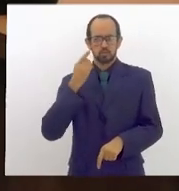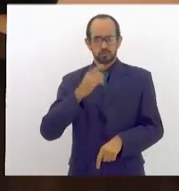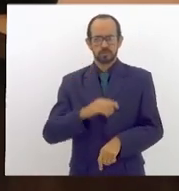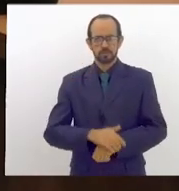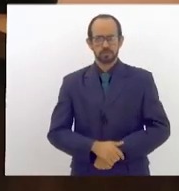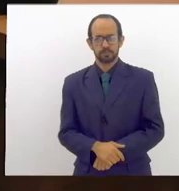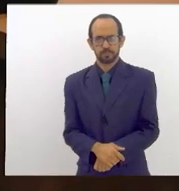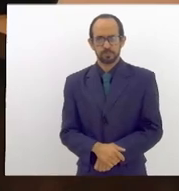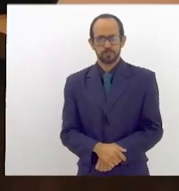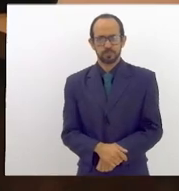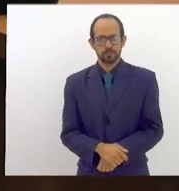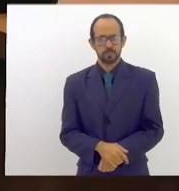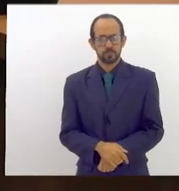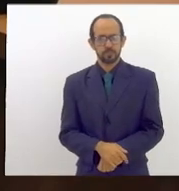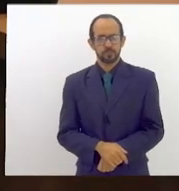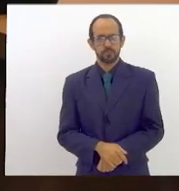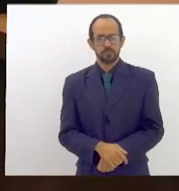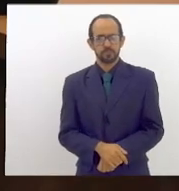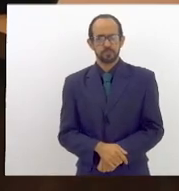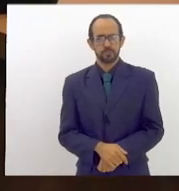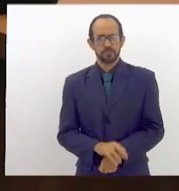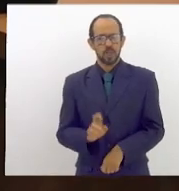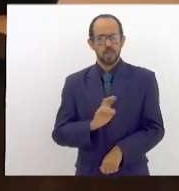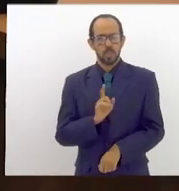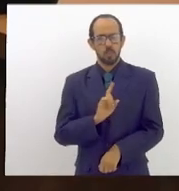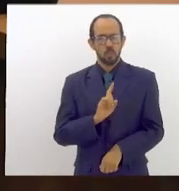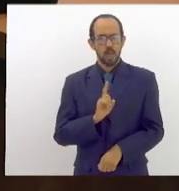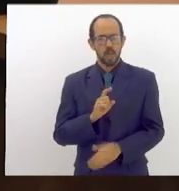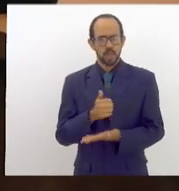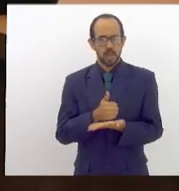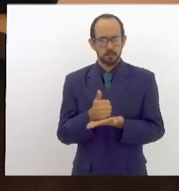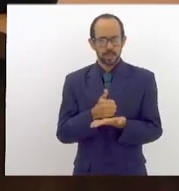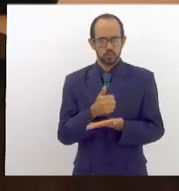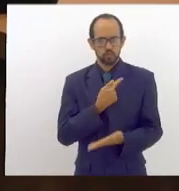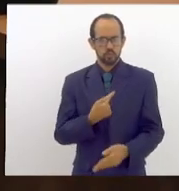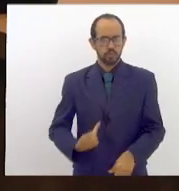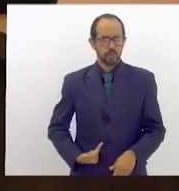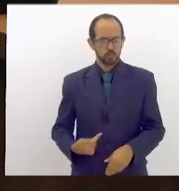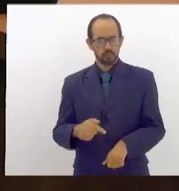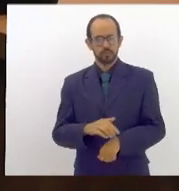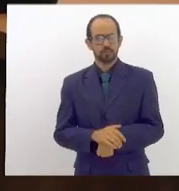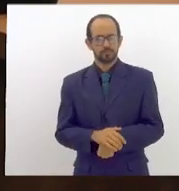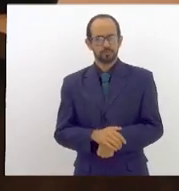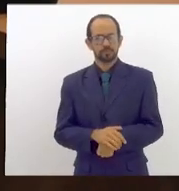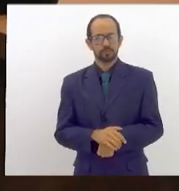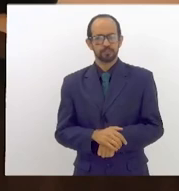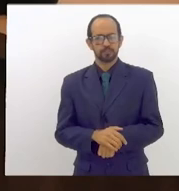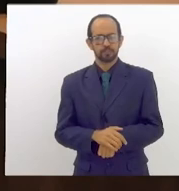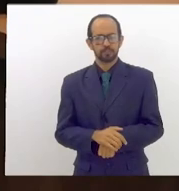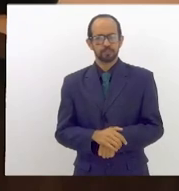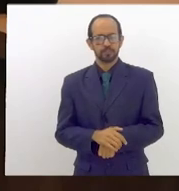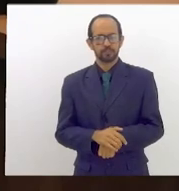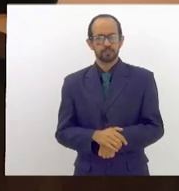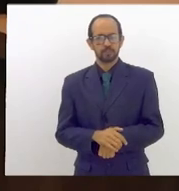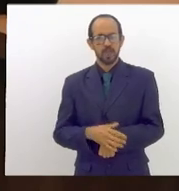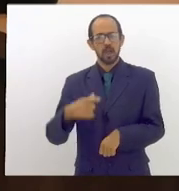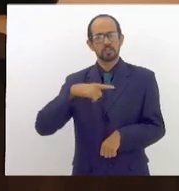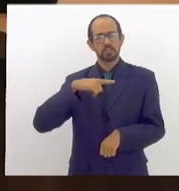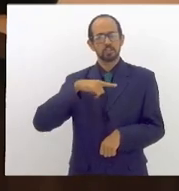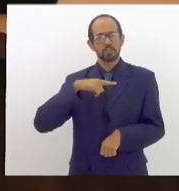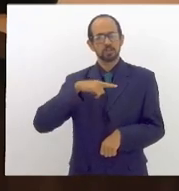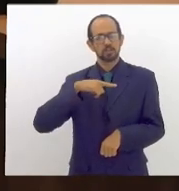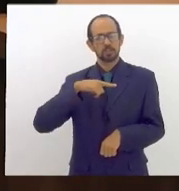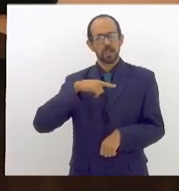que não somos da base do governo nós temos o mínimo de